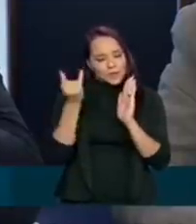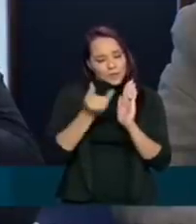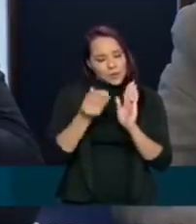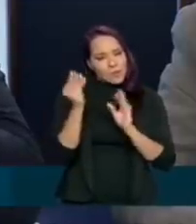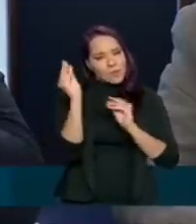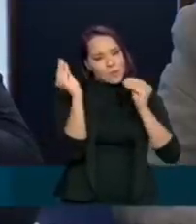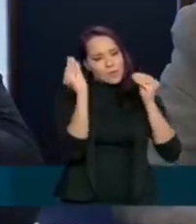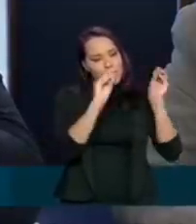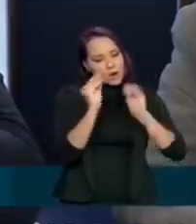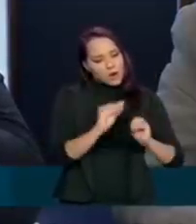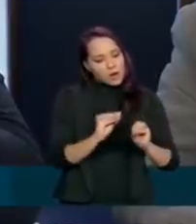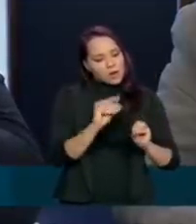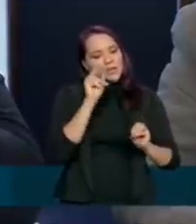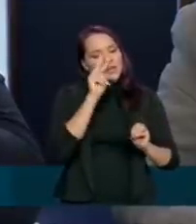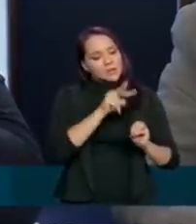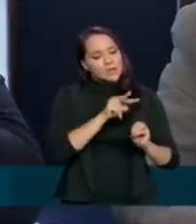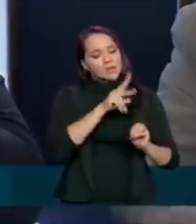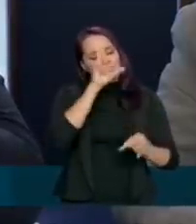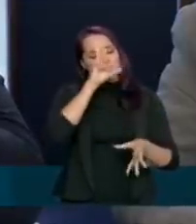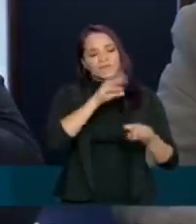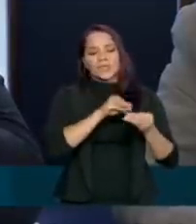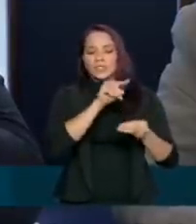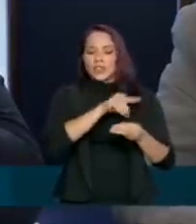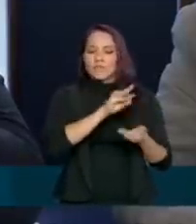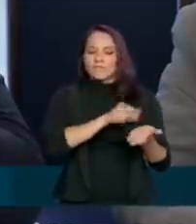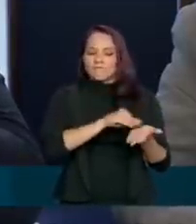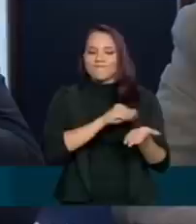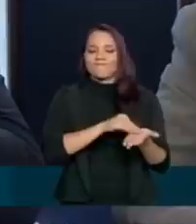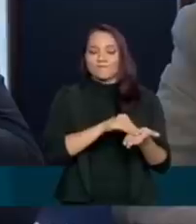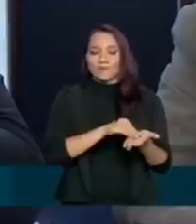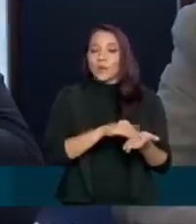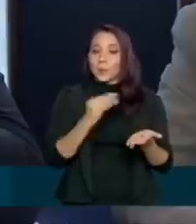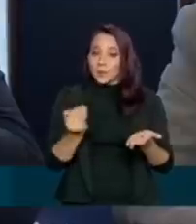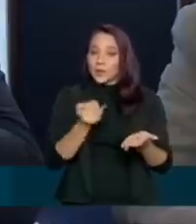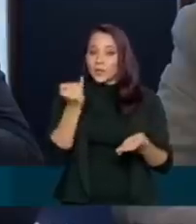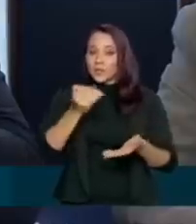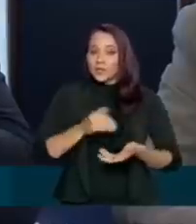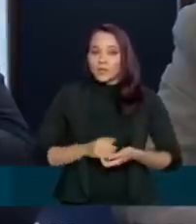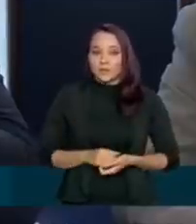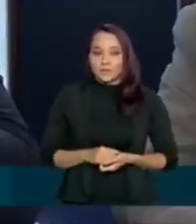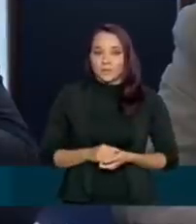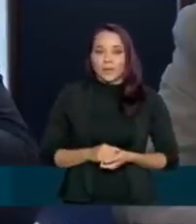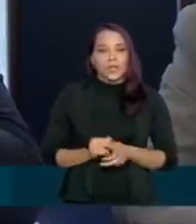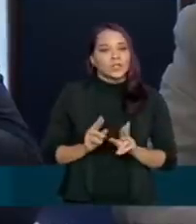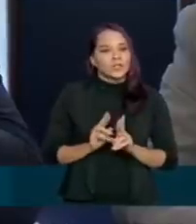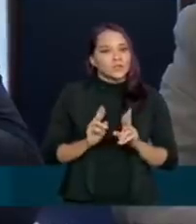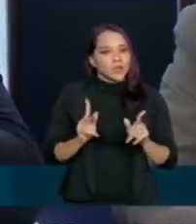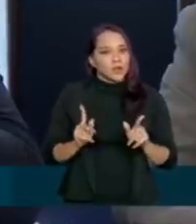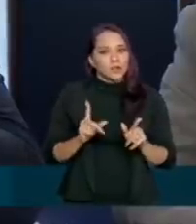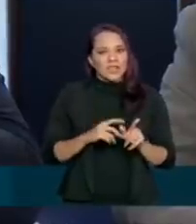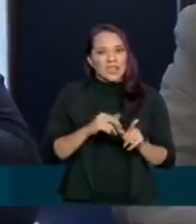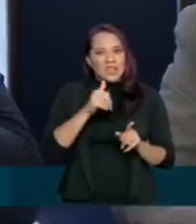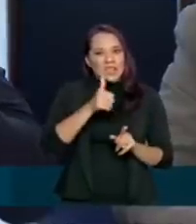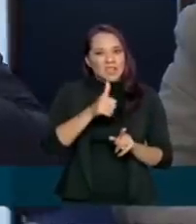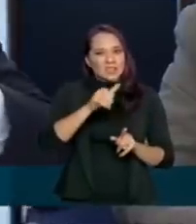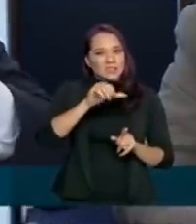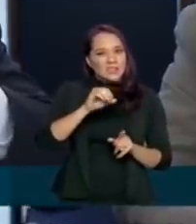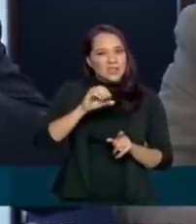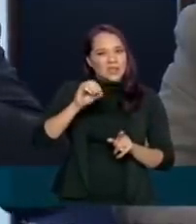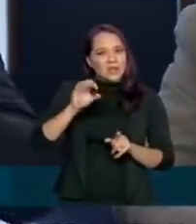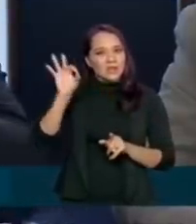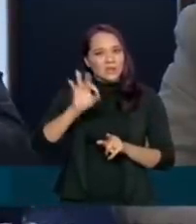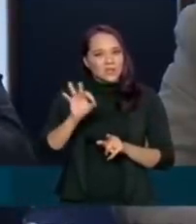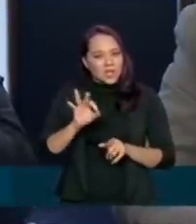dado e sabe que eles não estão completos. Então, é ao contrário, 100%, 180 graus,